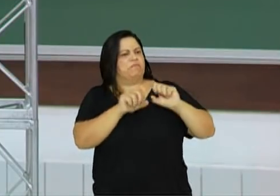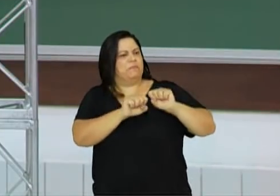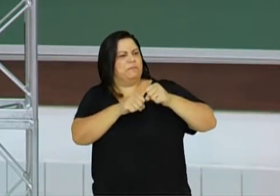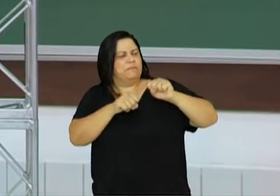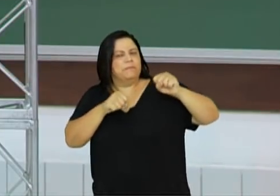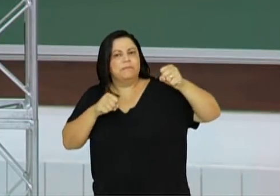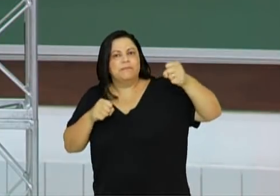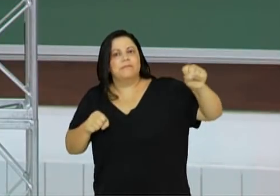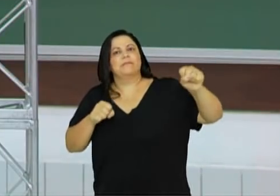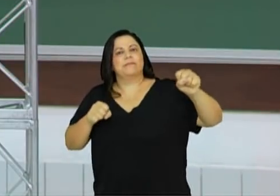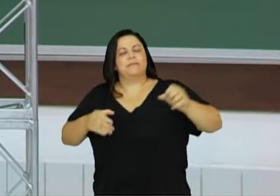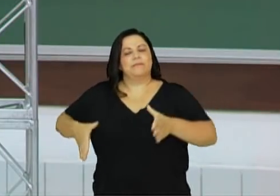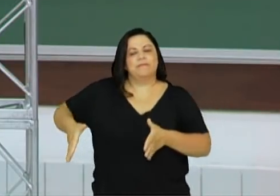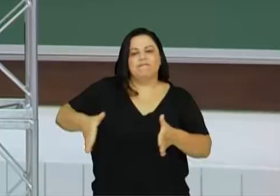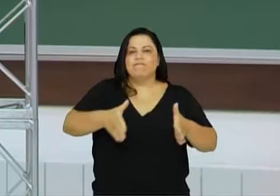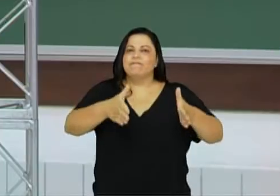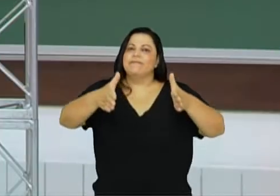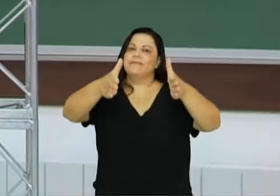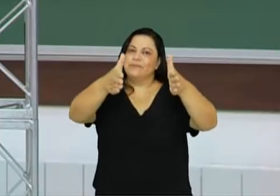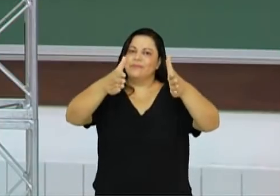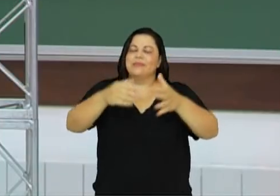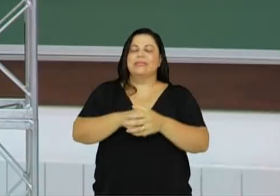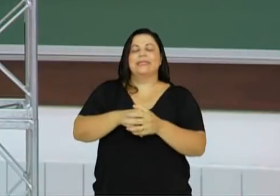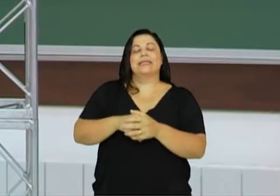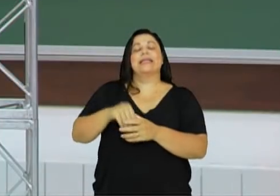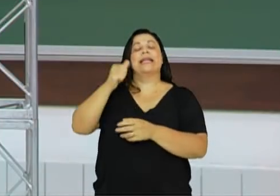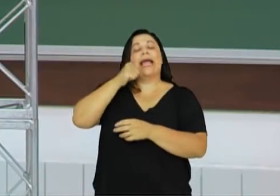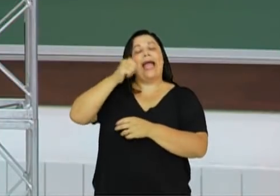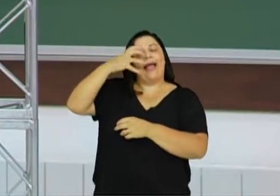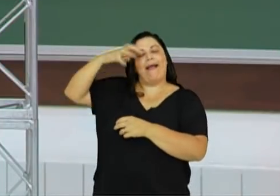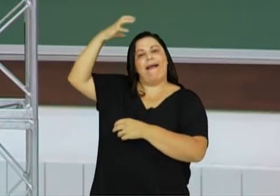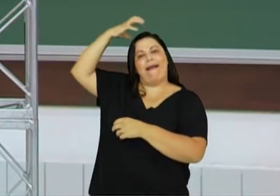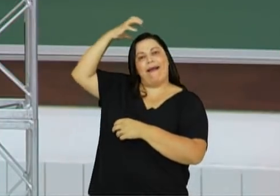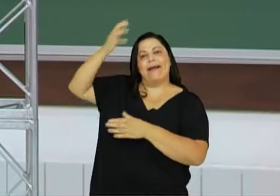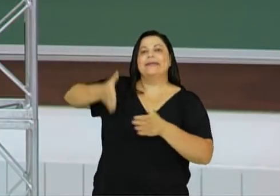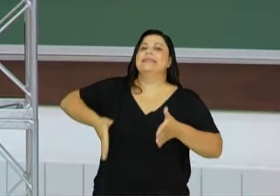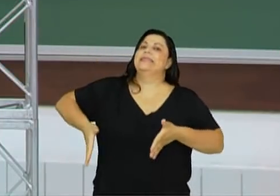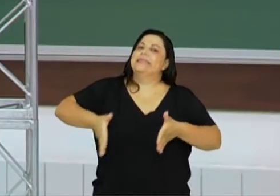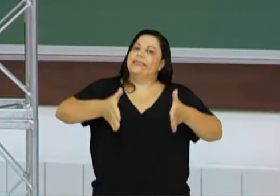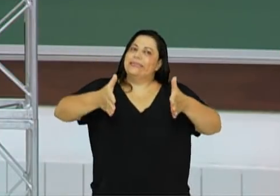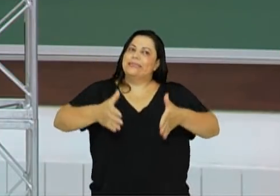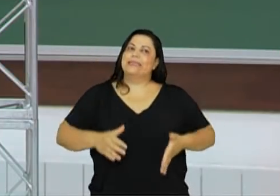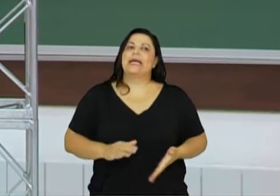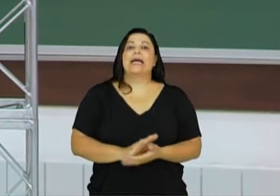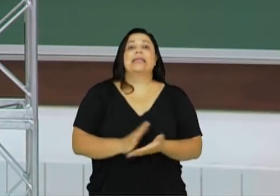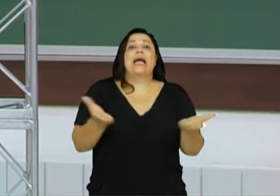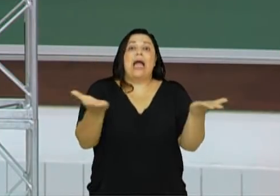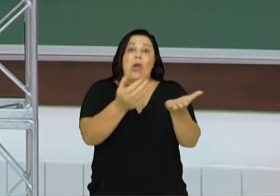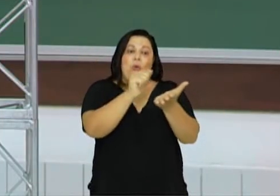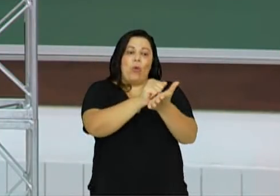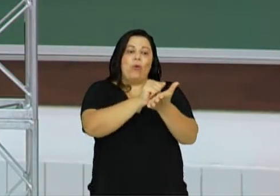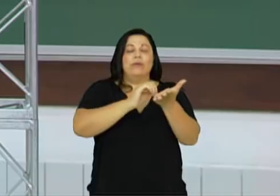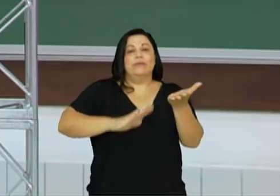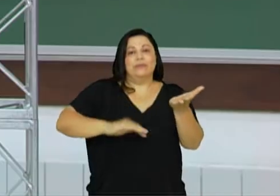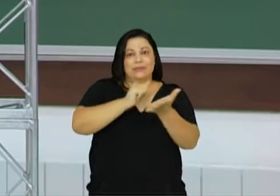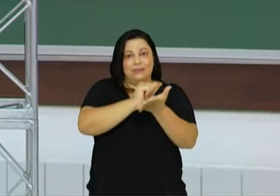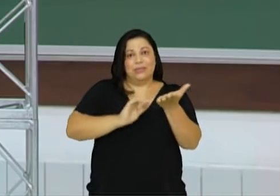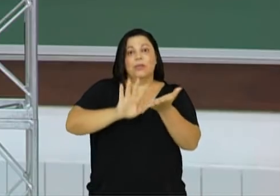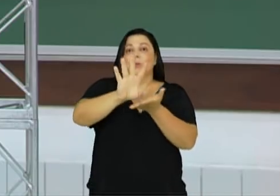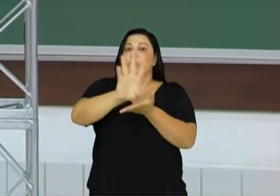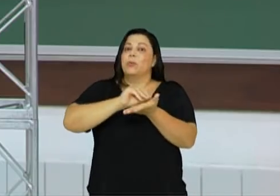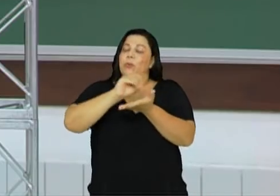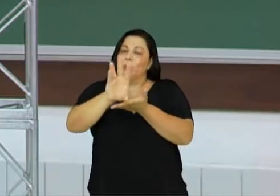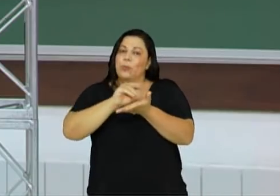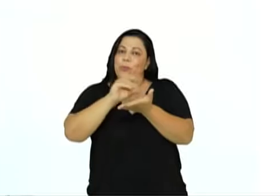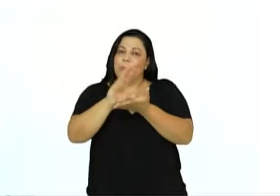que era a Via Ápia, a rainha das estradas do Império Romano. Agora a gente vai fazer uma atividade, pessoal. Copia no seu